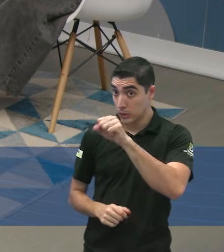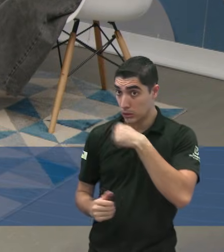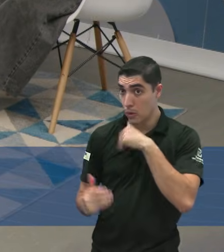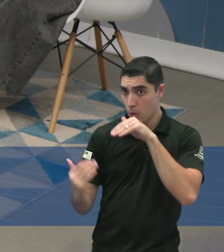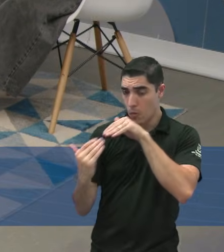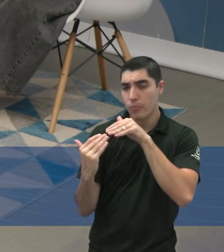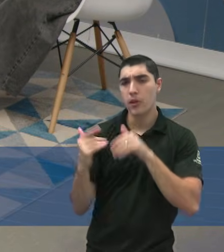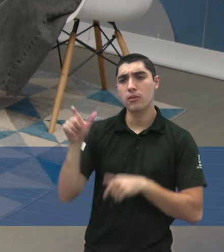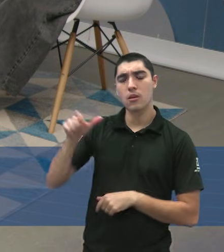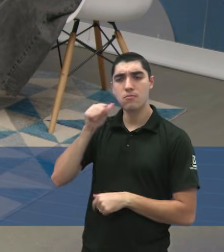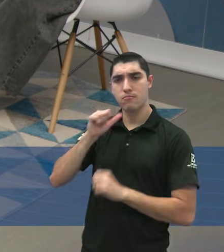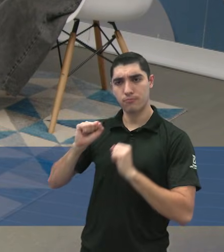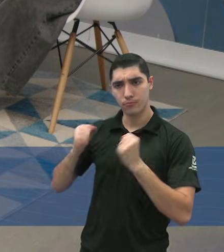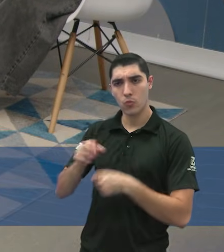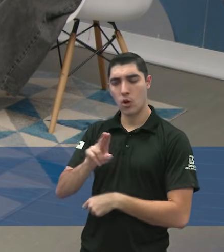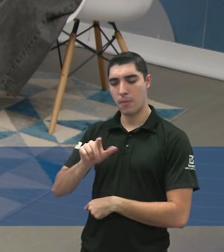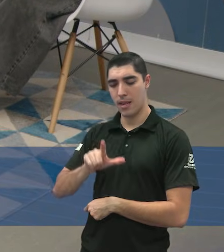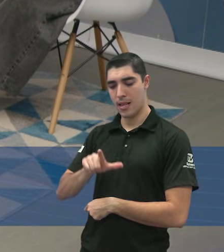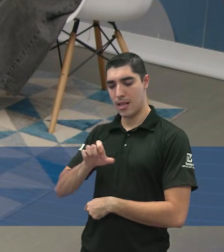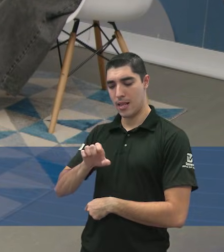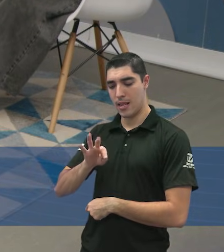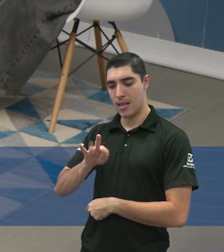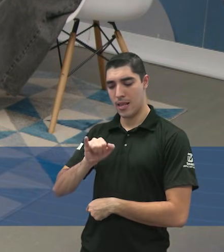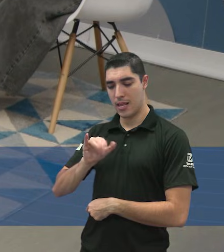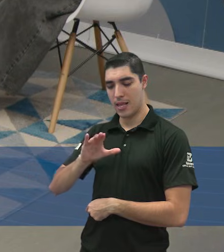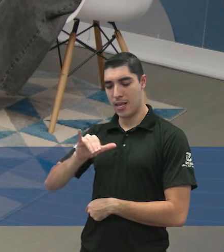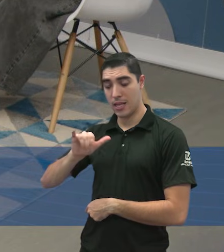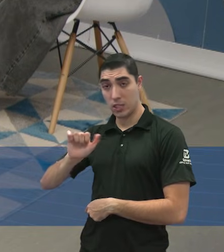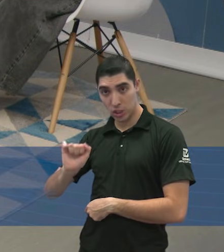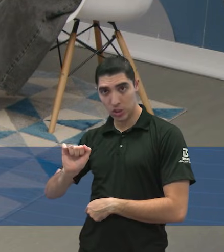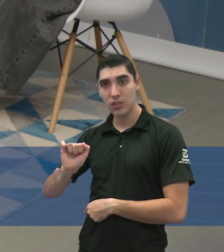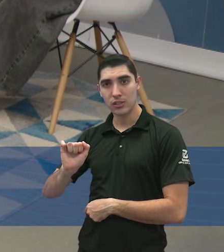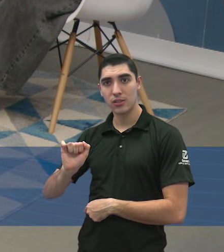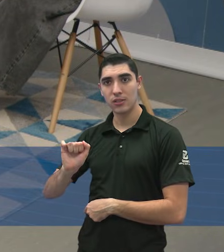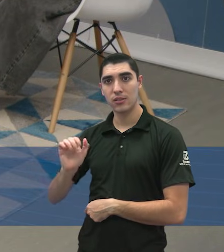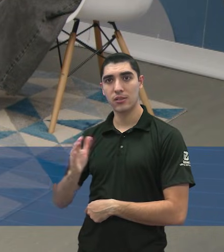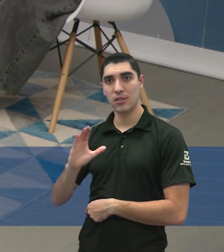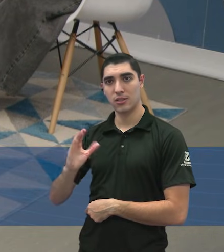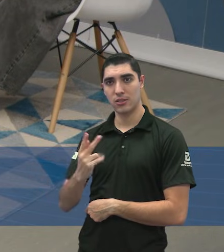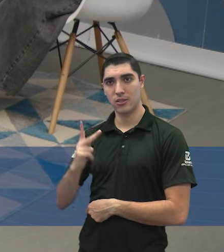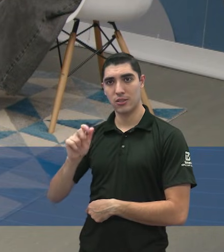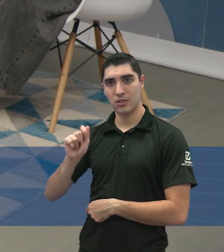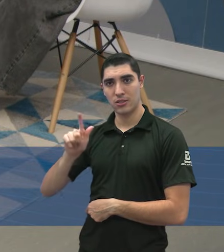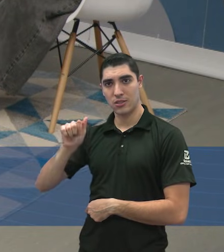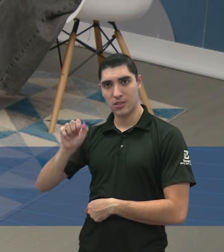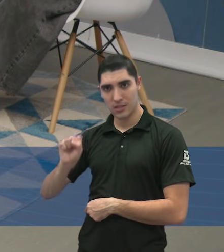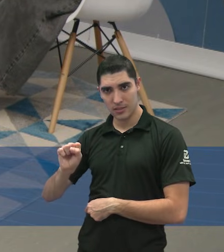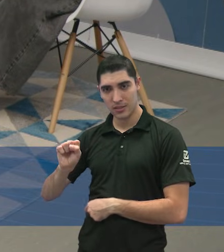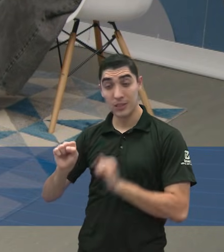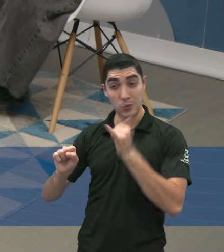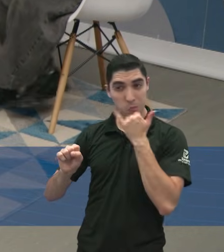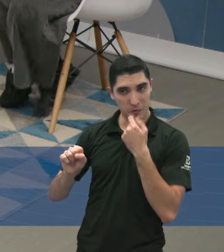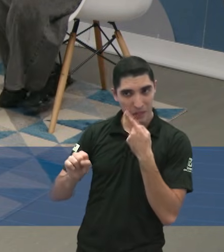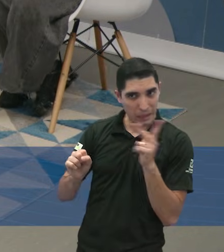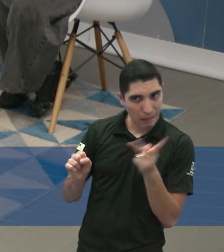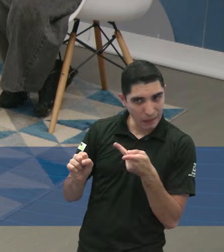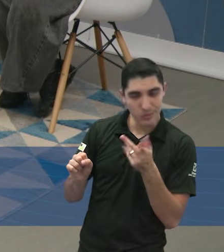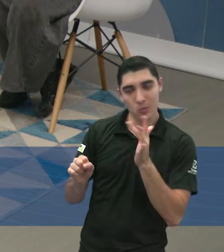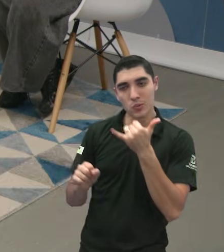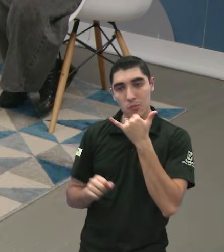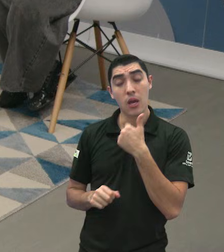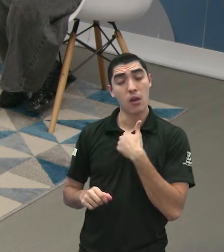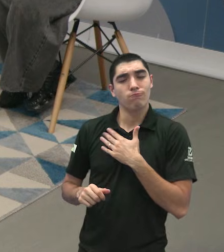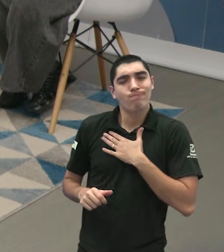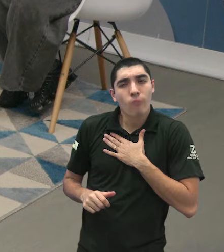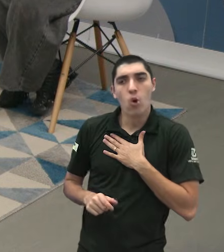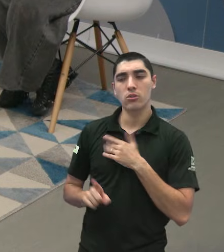acompanho muito uma ativista que chama Letícia Chagas, se eu não me engano, é Chagas? Desculpa se estiver errado. Mas eu